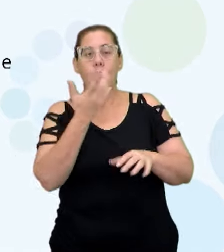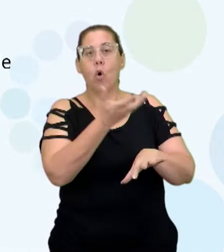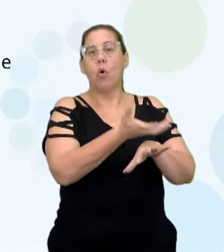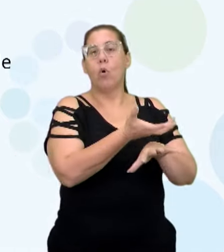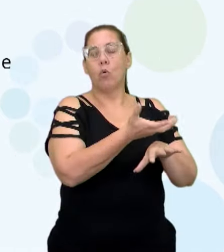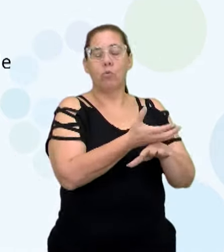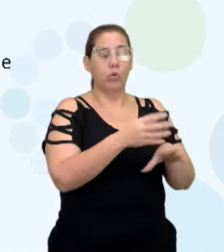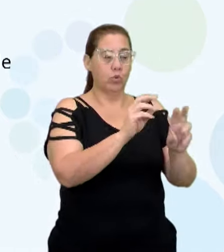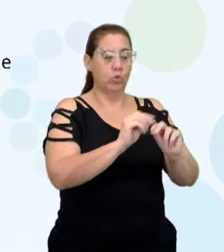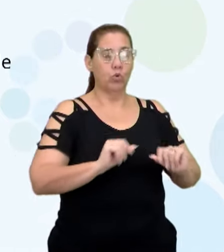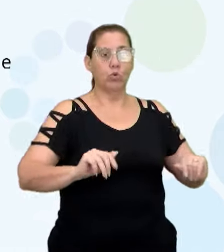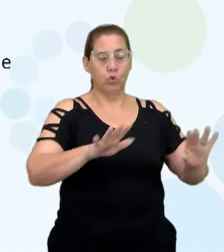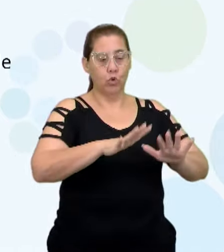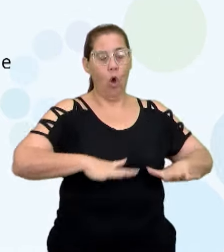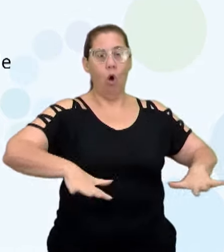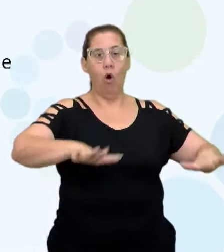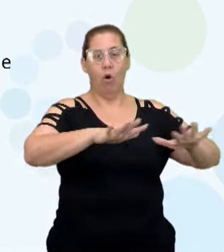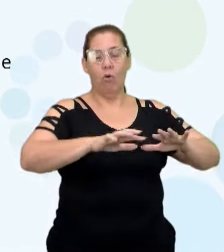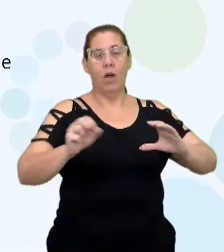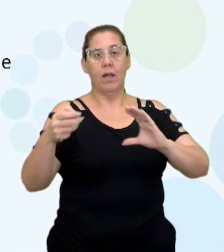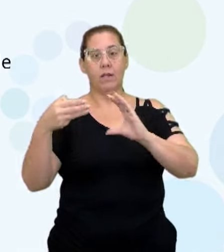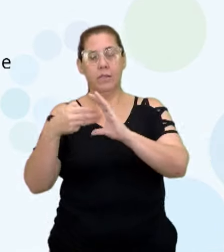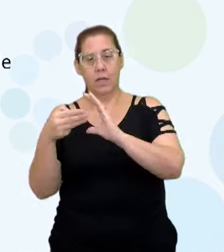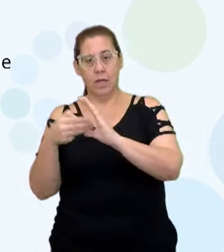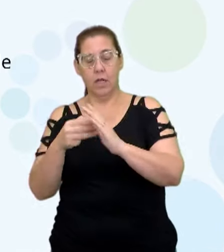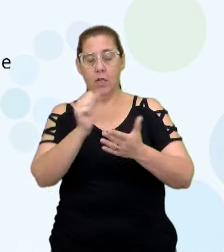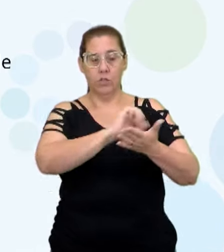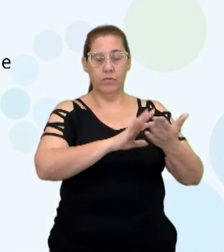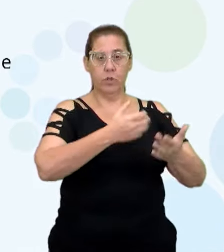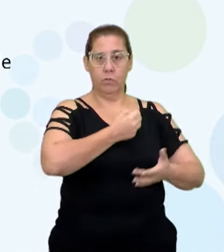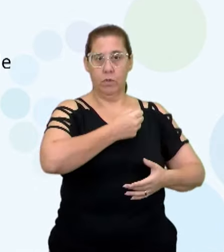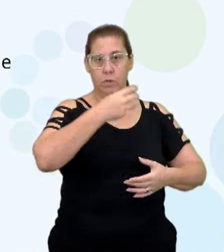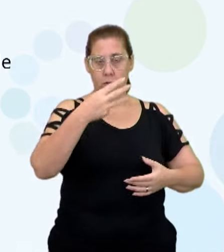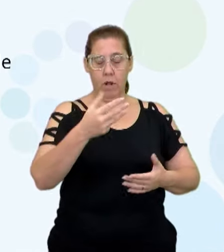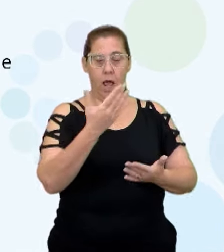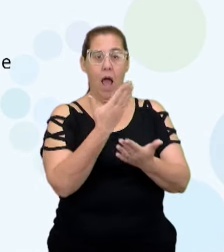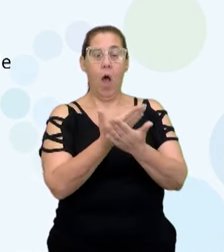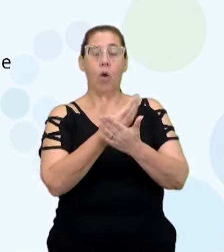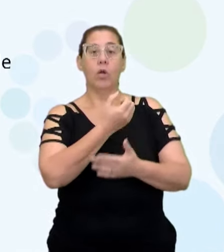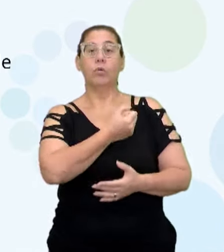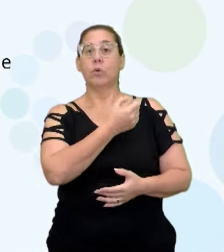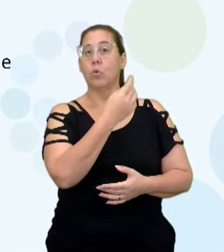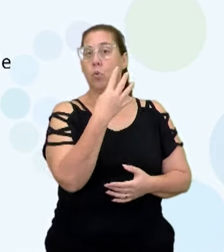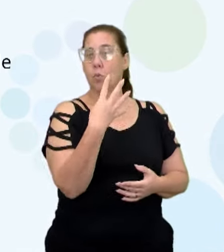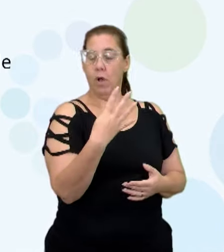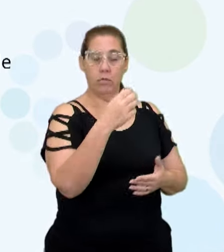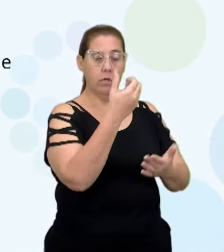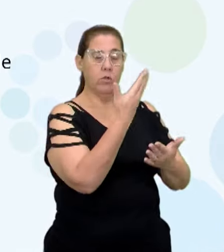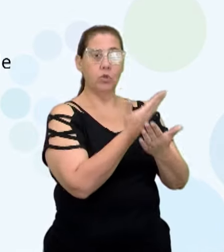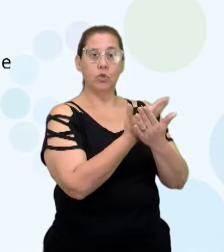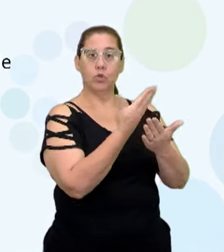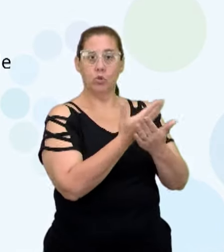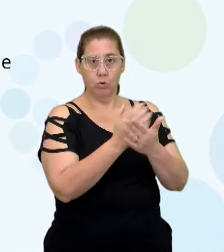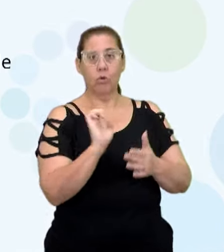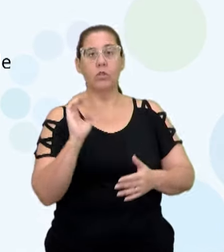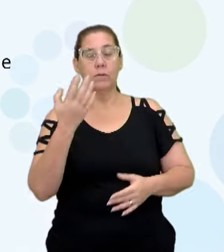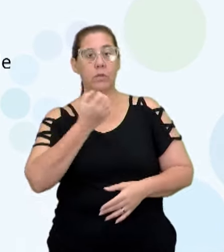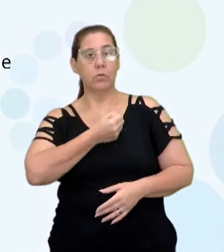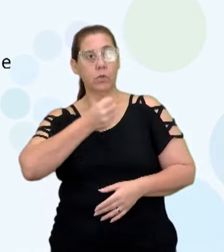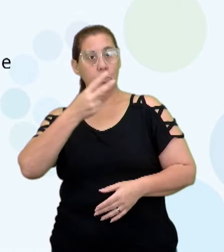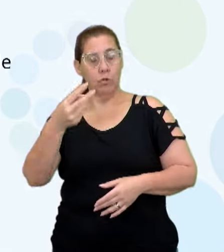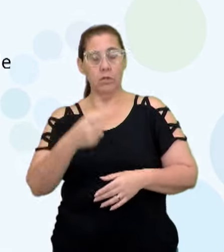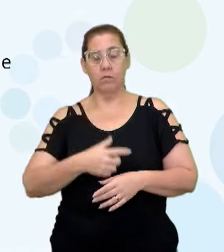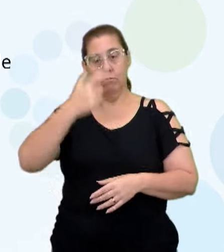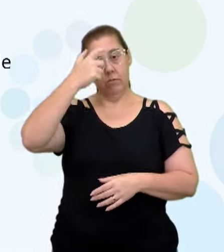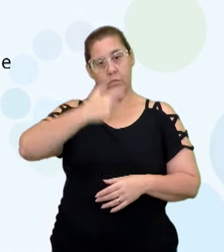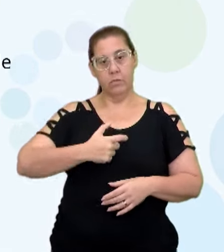do solo à célula, atividade 3, aula 4, estudo de caso 2. Eu sou